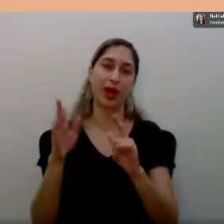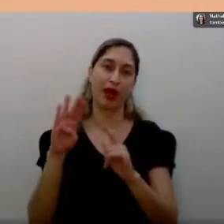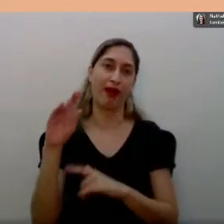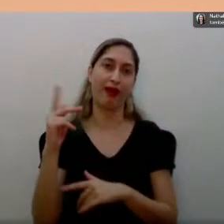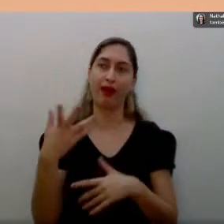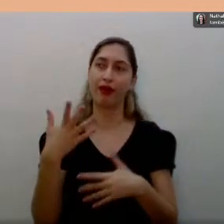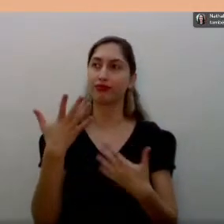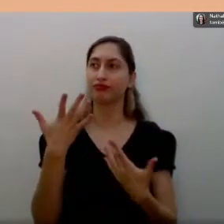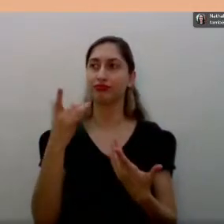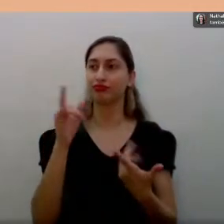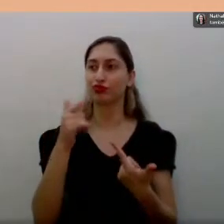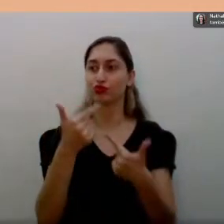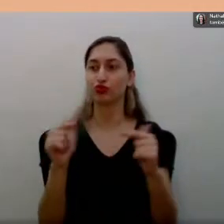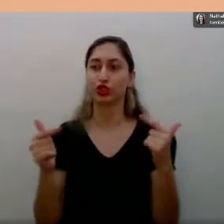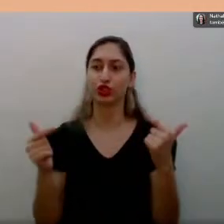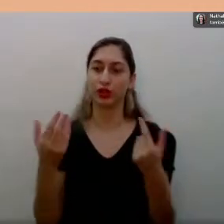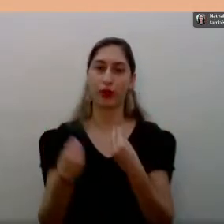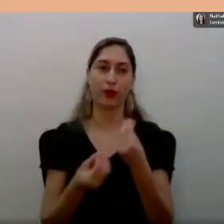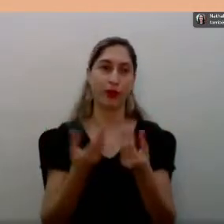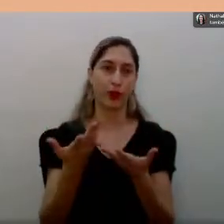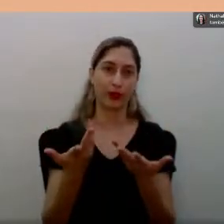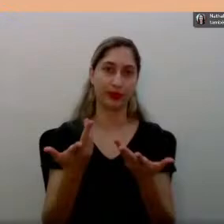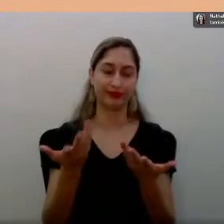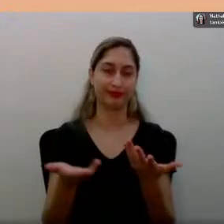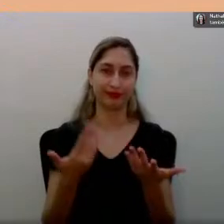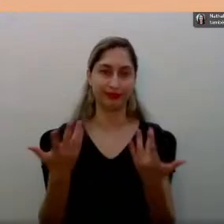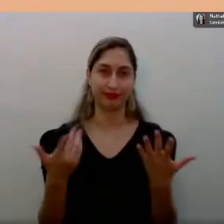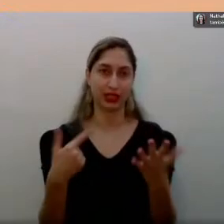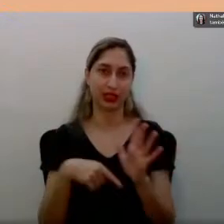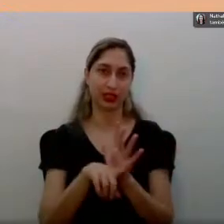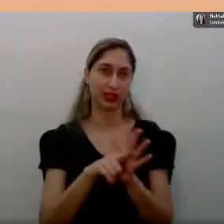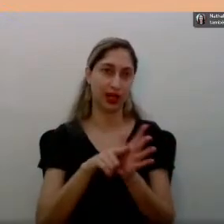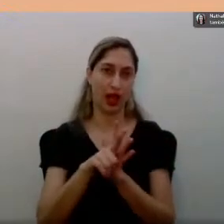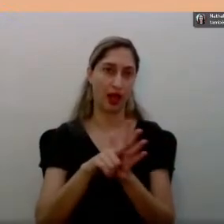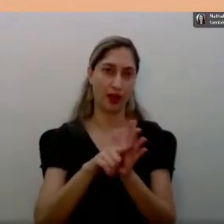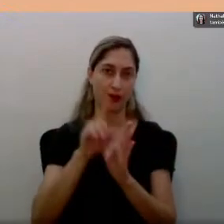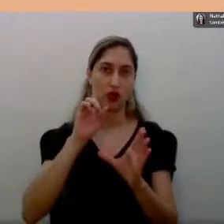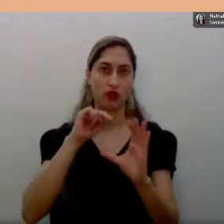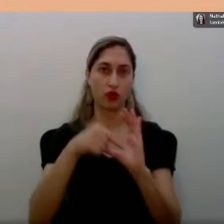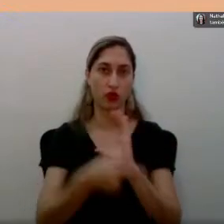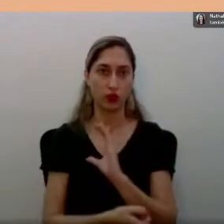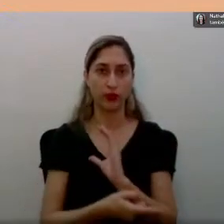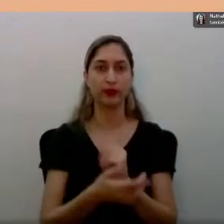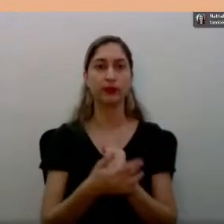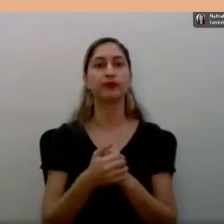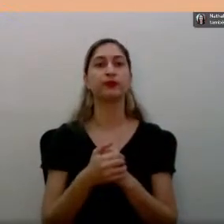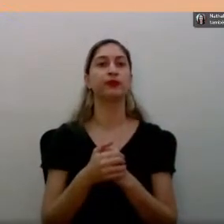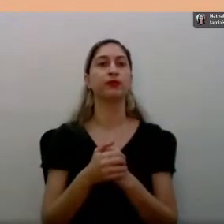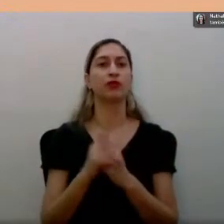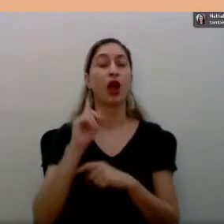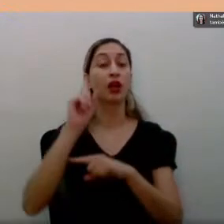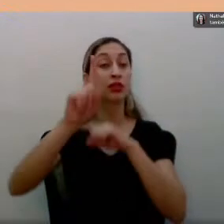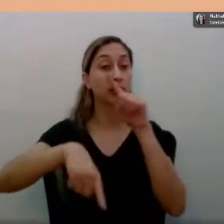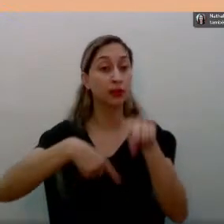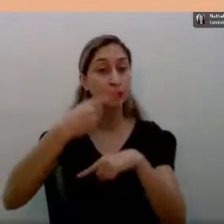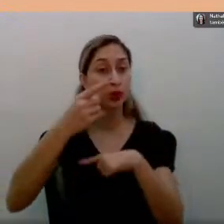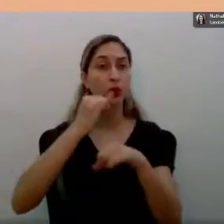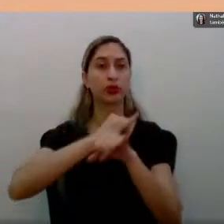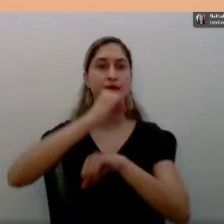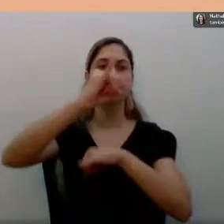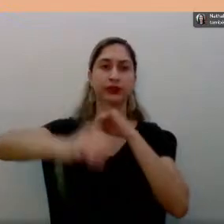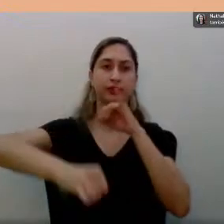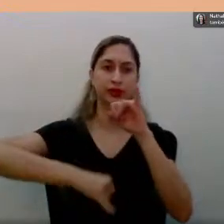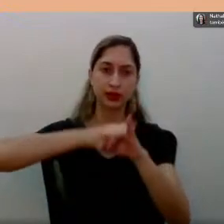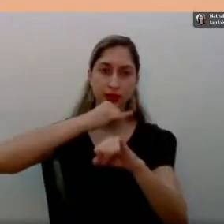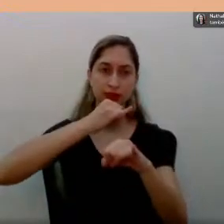consultar né então eu só fui né ter acesso mas com o advento da internet mesmo ali no